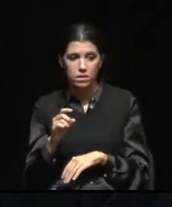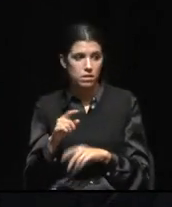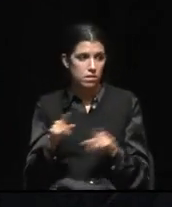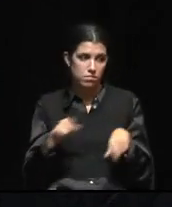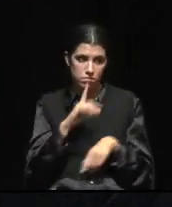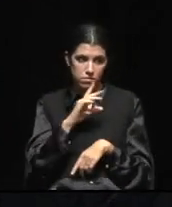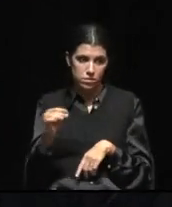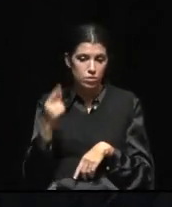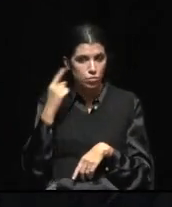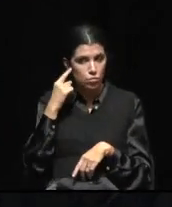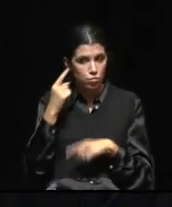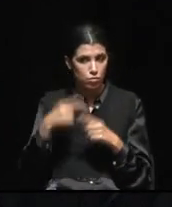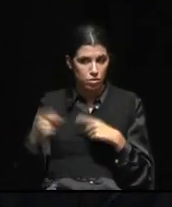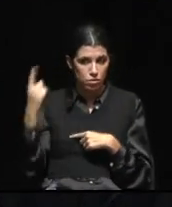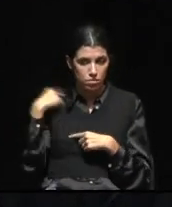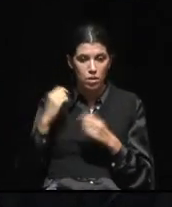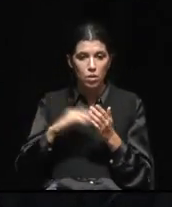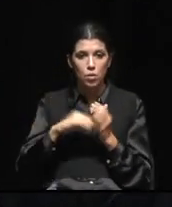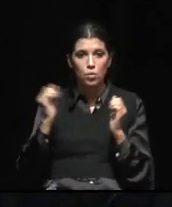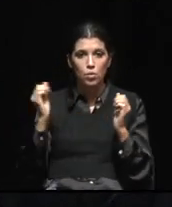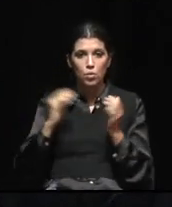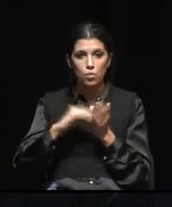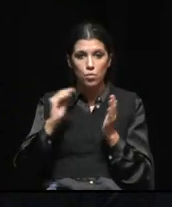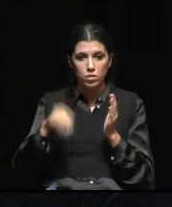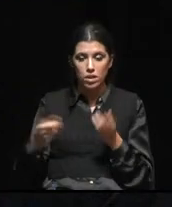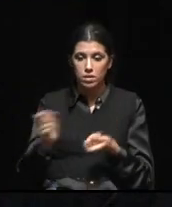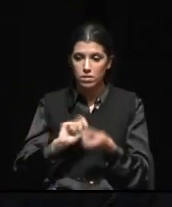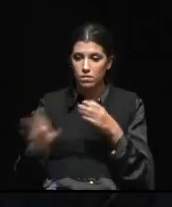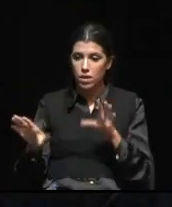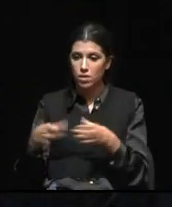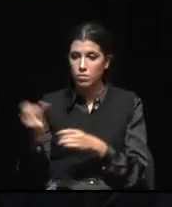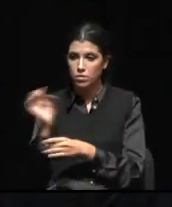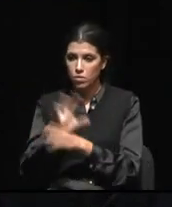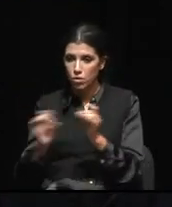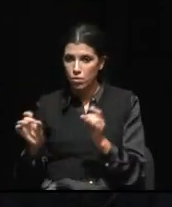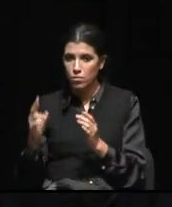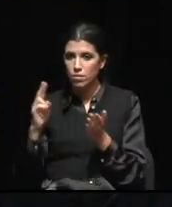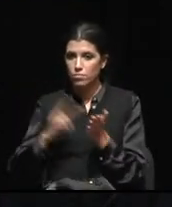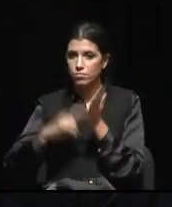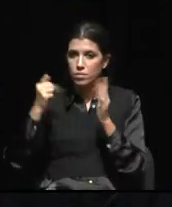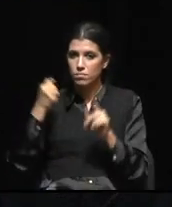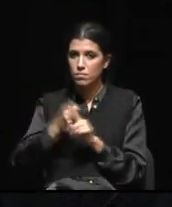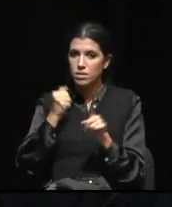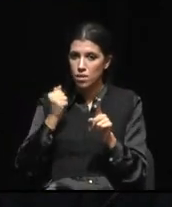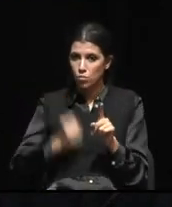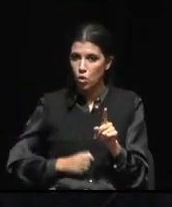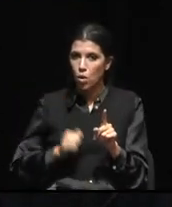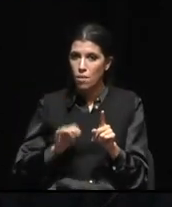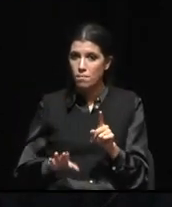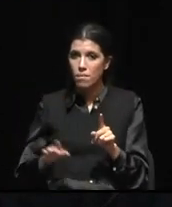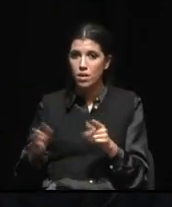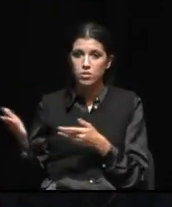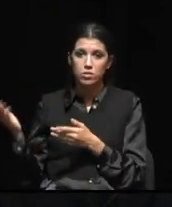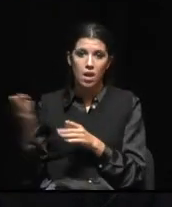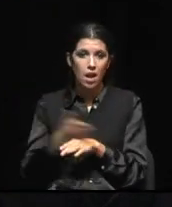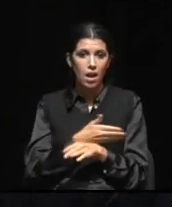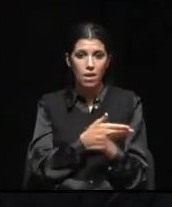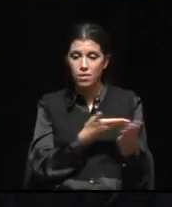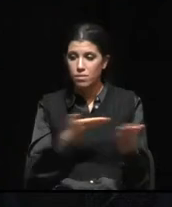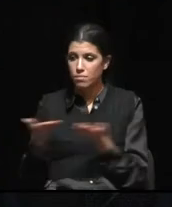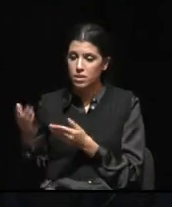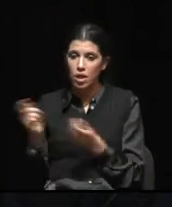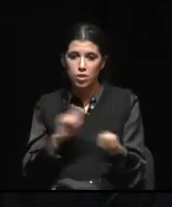soubemos há umas semanas que o contrato climático foi enviado para a comissão europeia para obtenção do selo de missão Sem no entanto ter sido apresentado ou